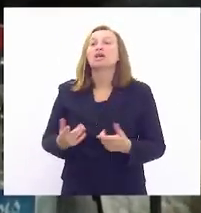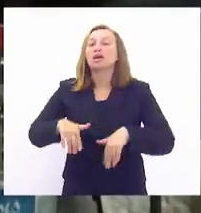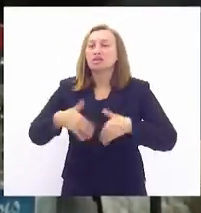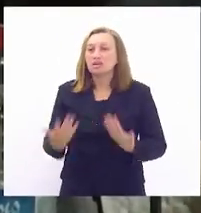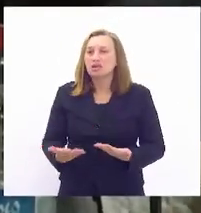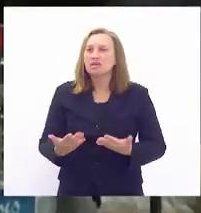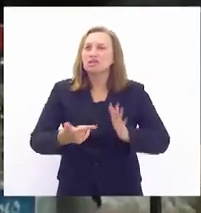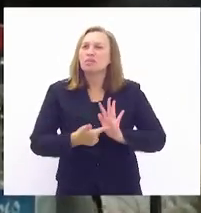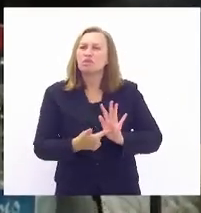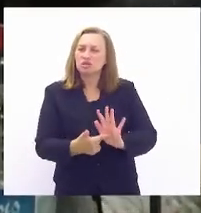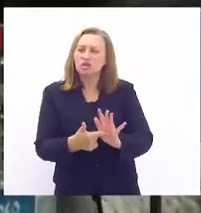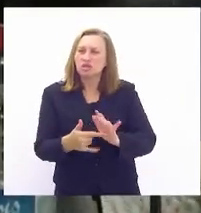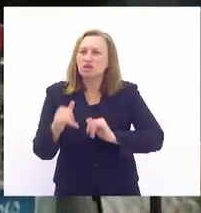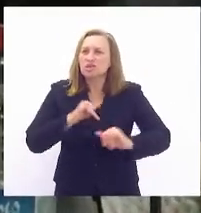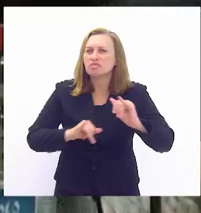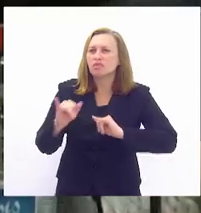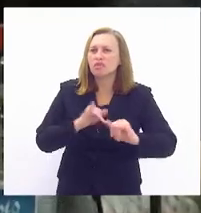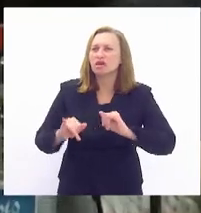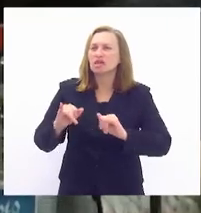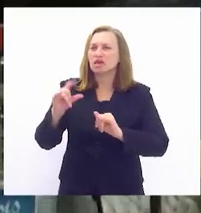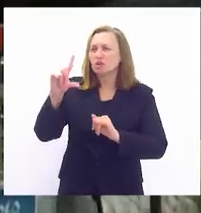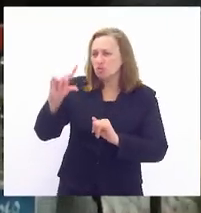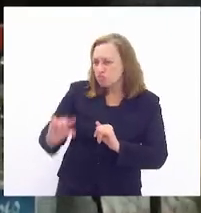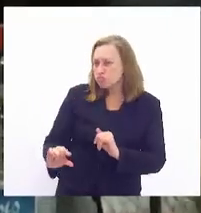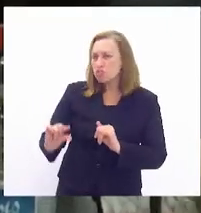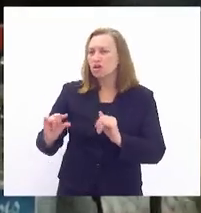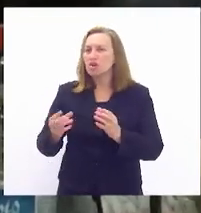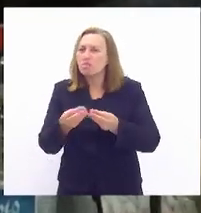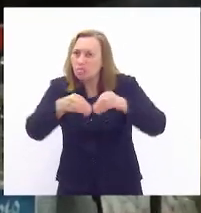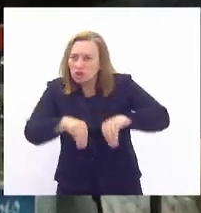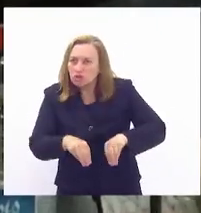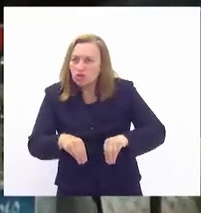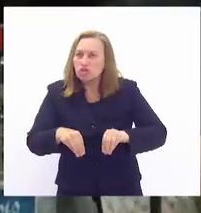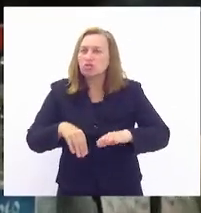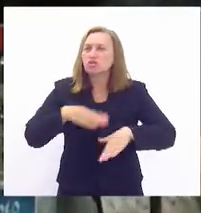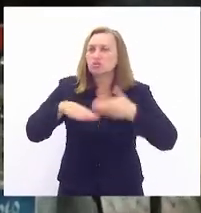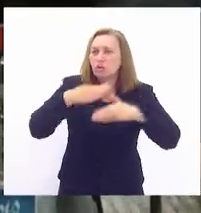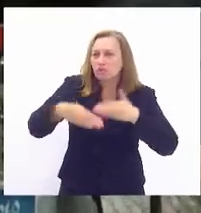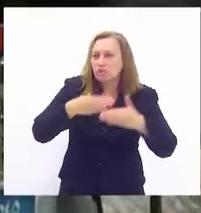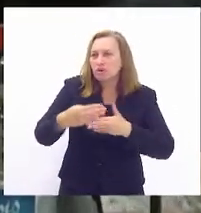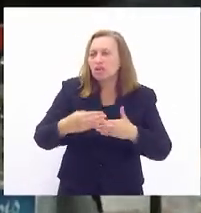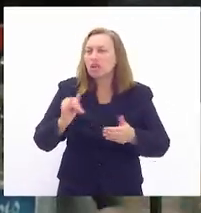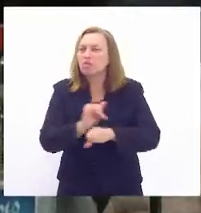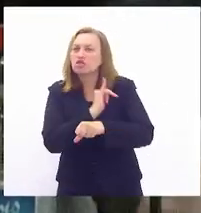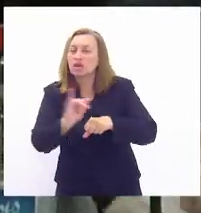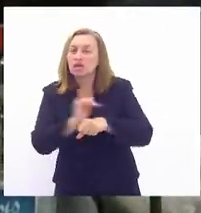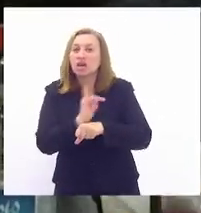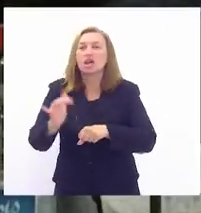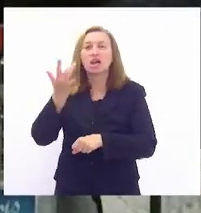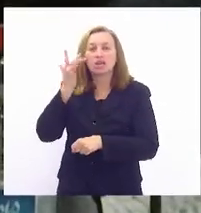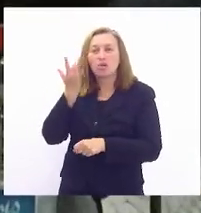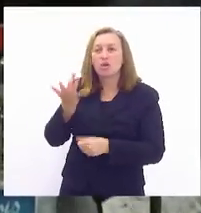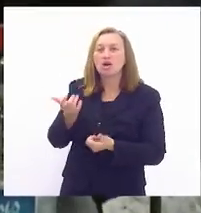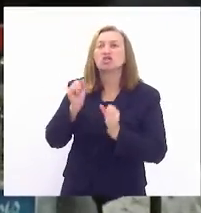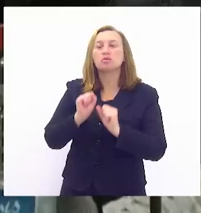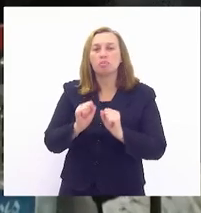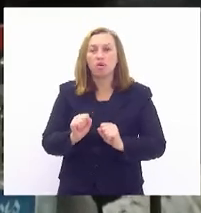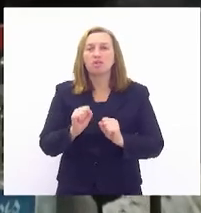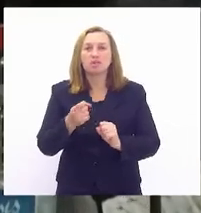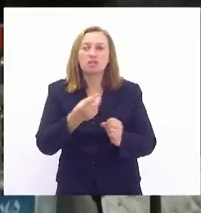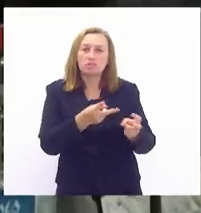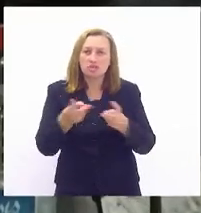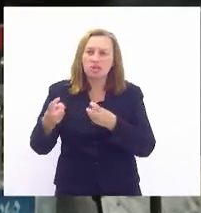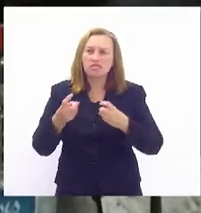internacionais, esses ISOs caem e aí afeta a produção, afeta o rendimento e é uma estratégia. Então, acho que tudo isso pode ser levado em